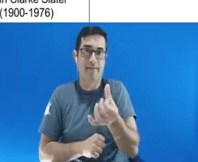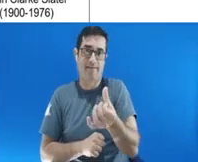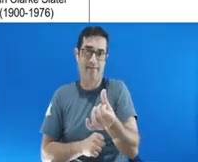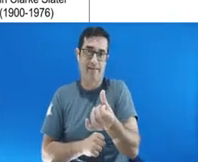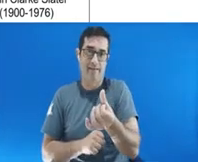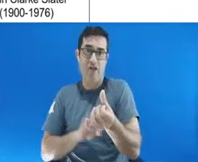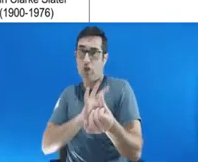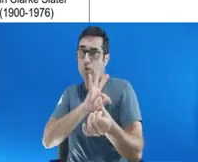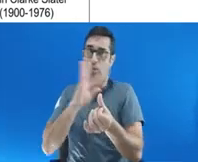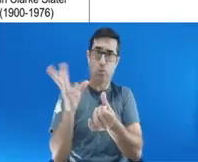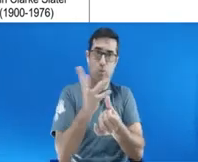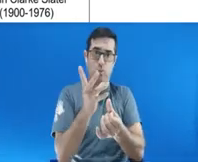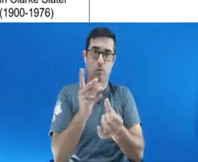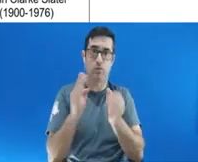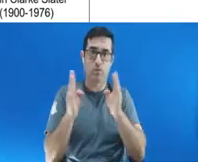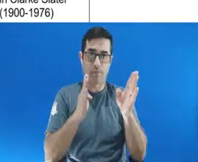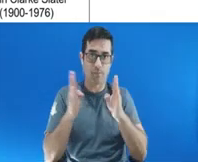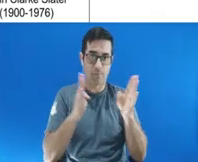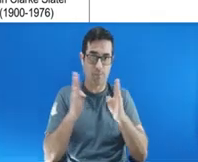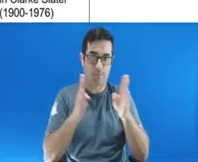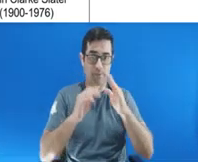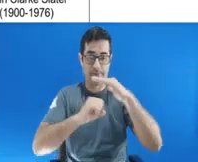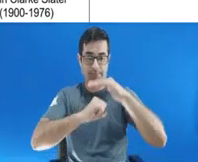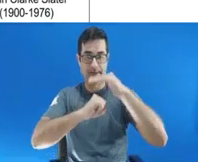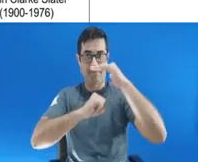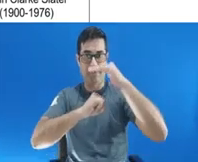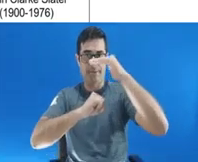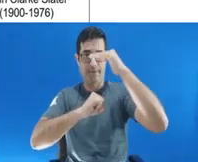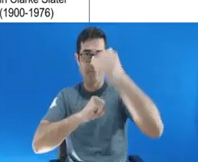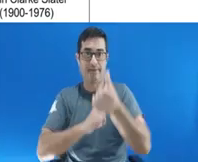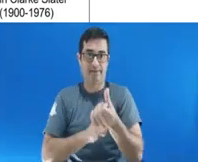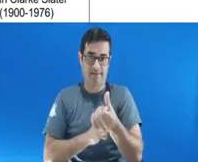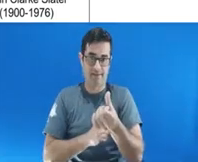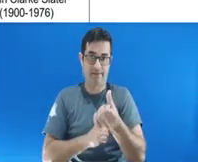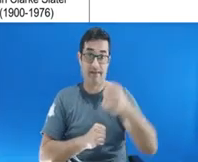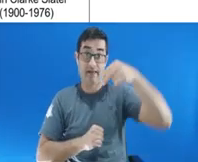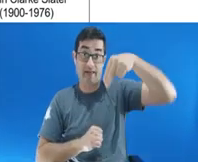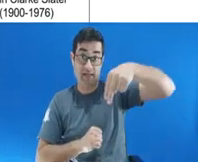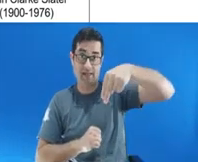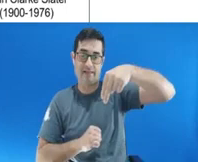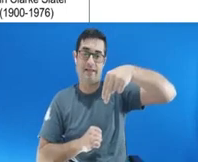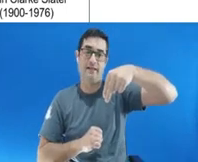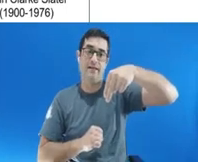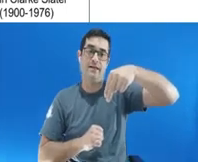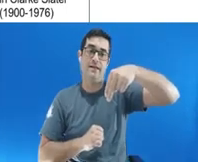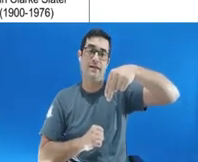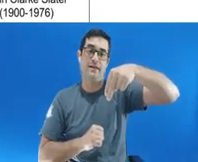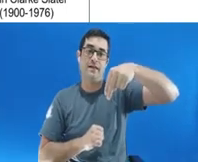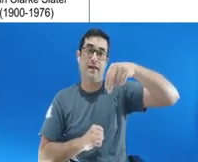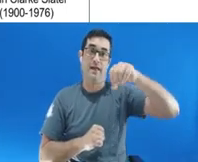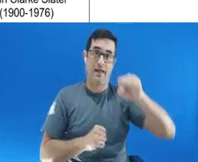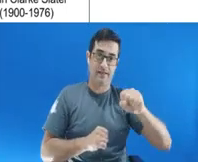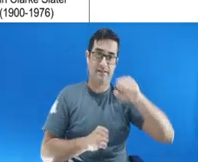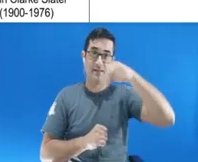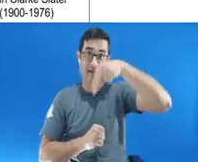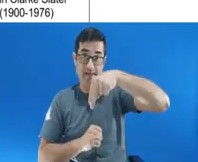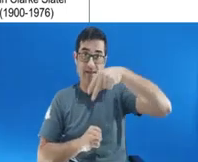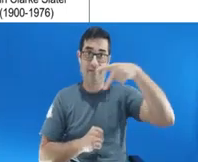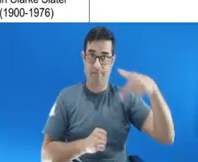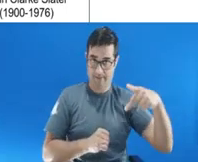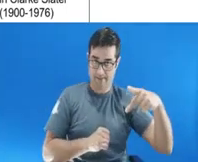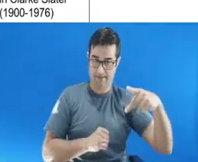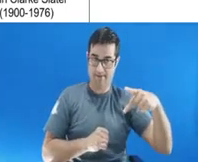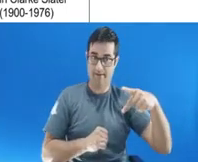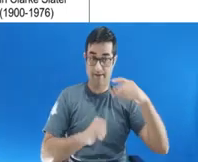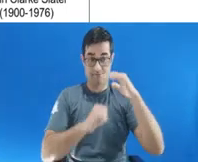no subnível ó, NS e NP, ou seja, que sejam subnível S e P, eles blindam